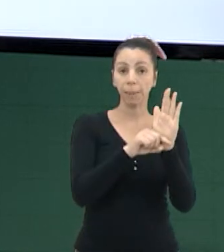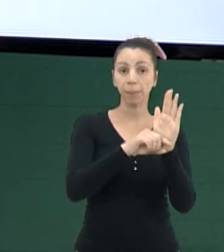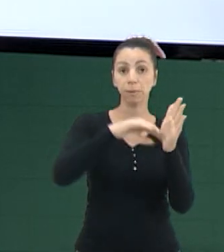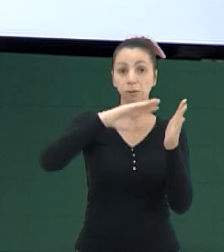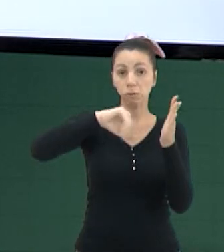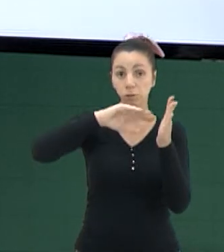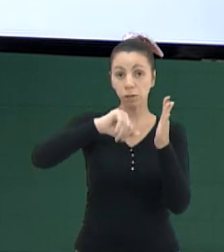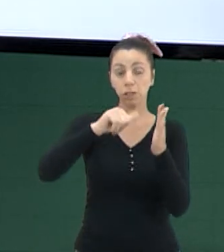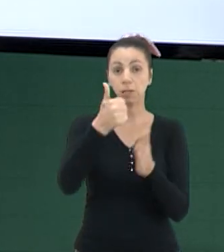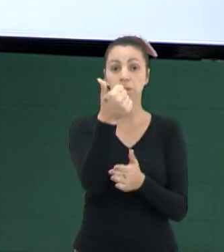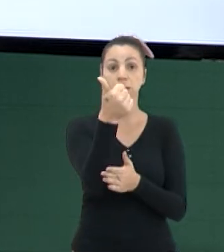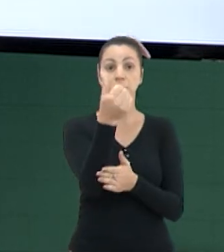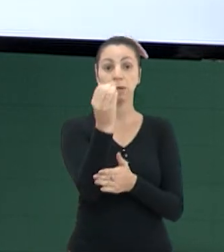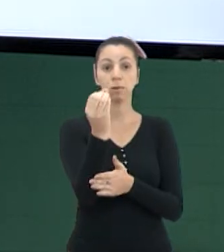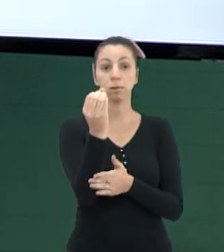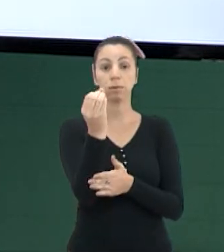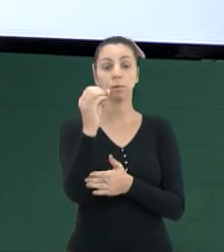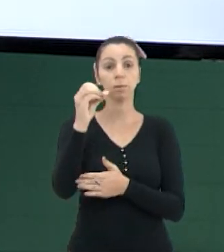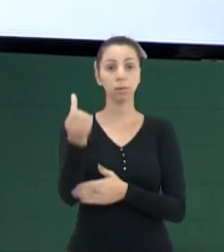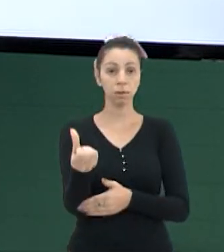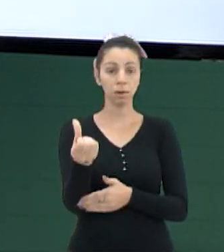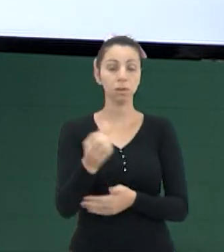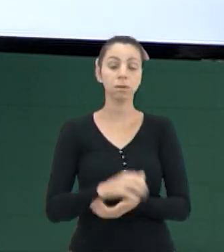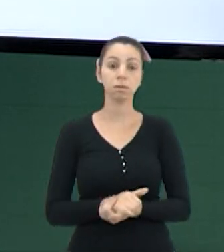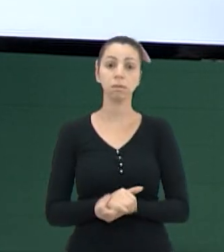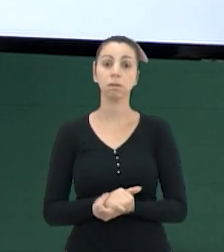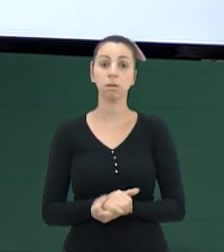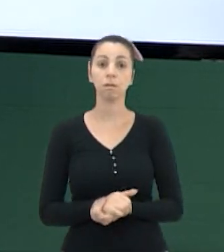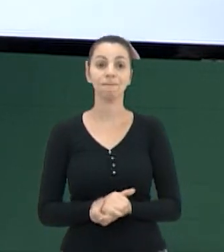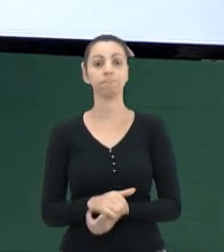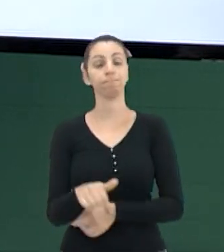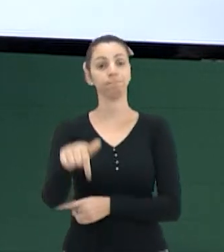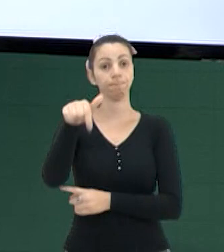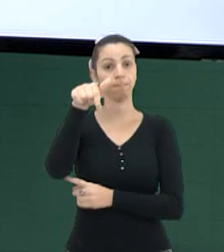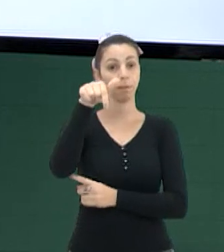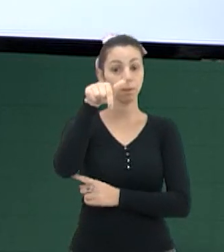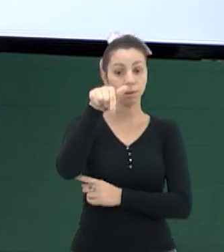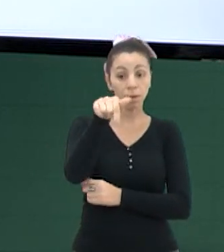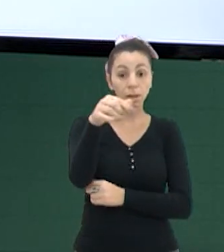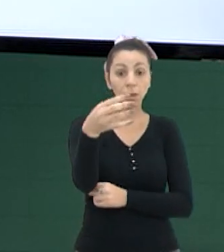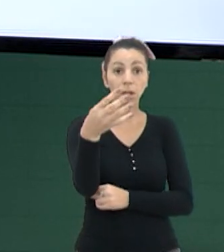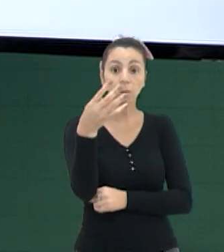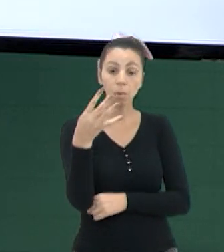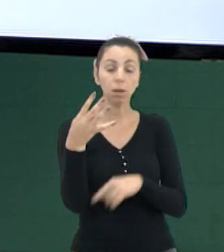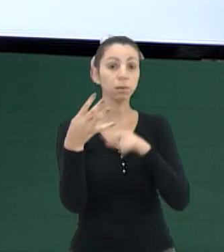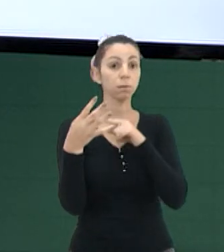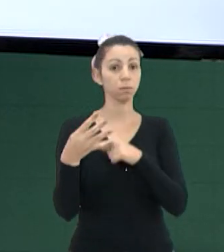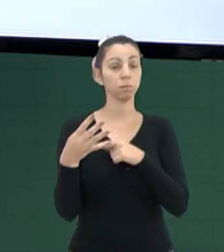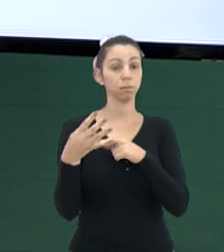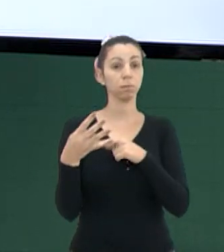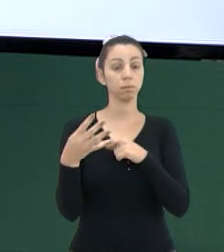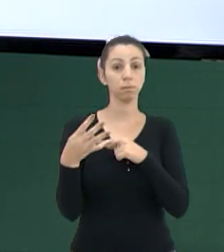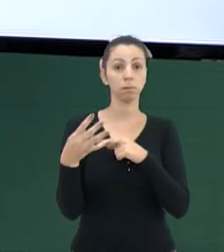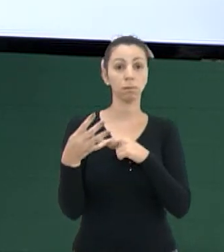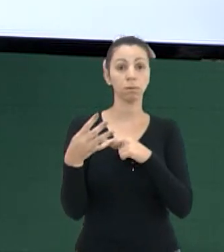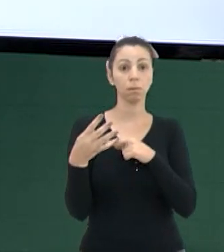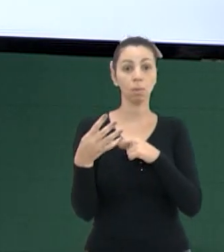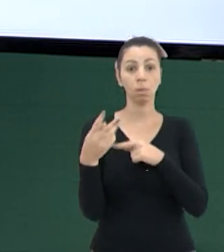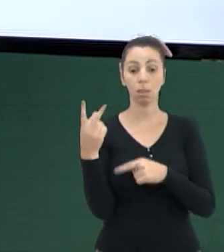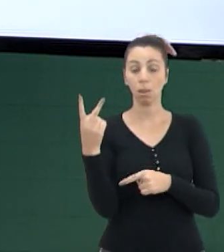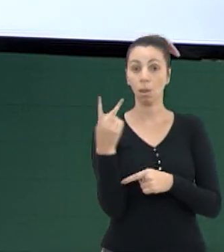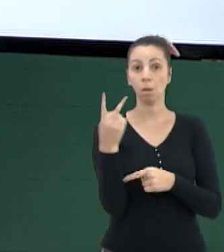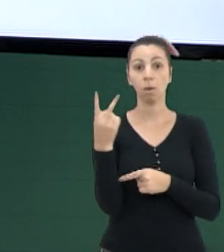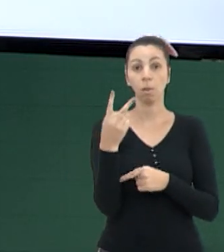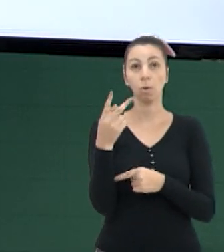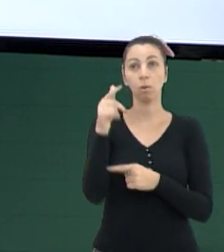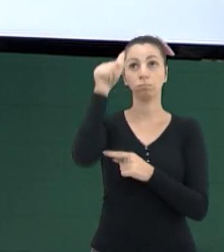que é 180 menos 106? Vai dar 74. 74 é o valor dos dois